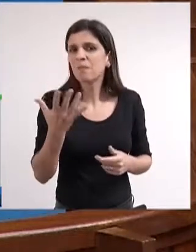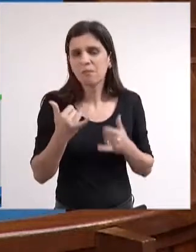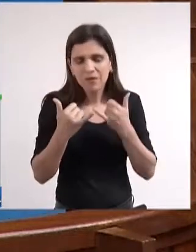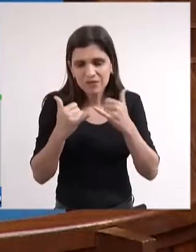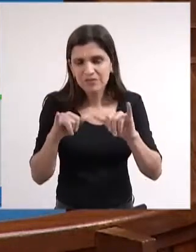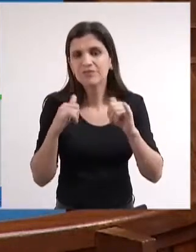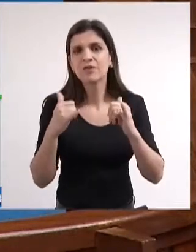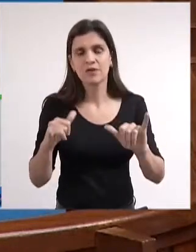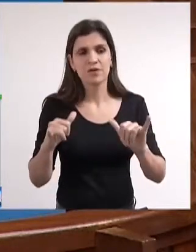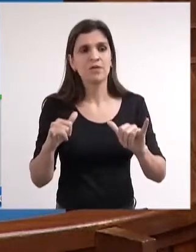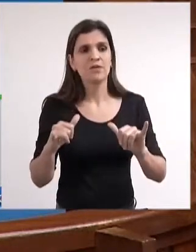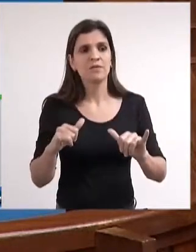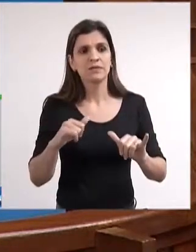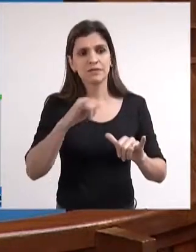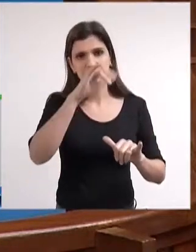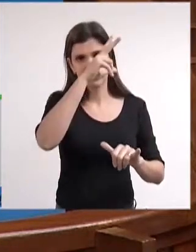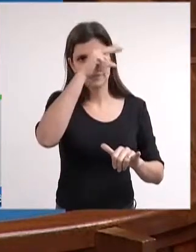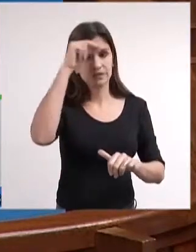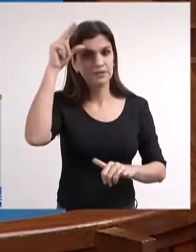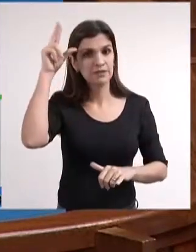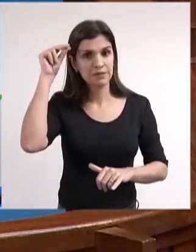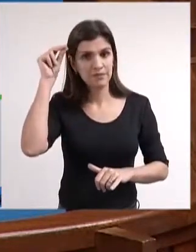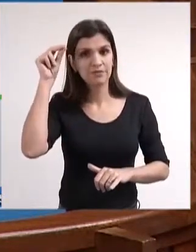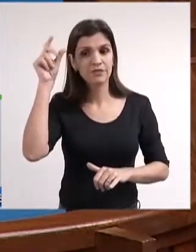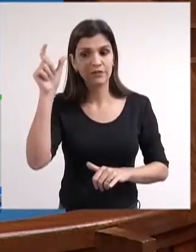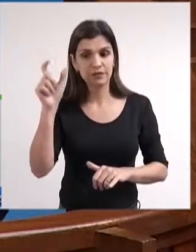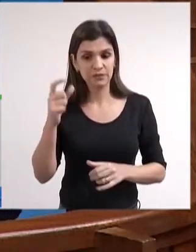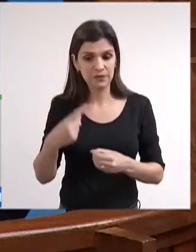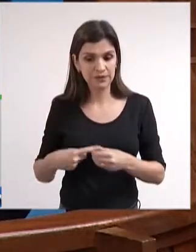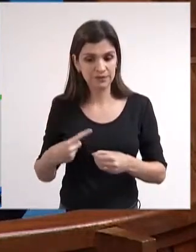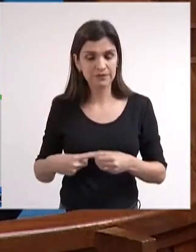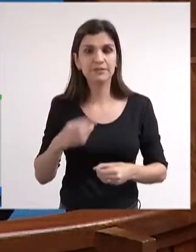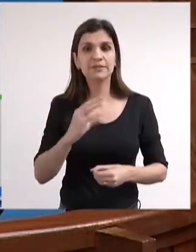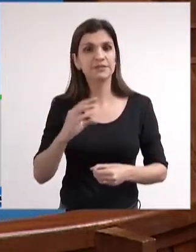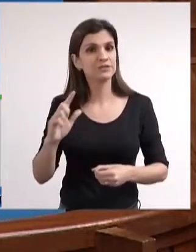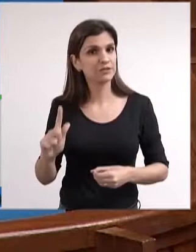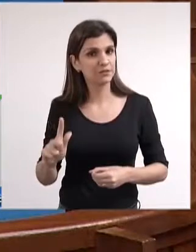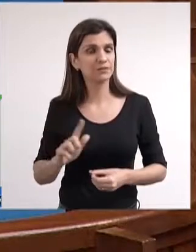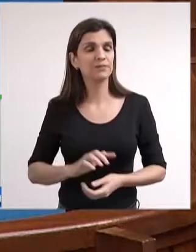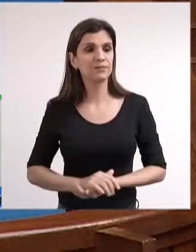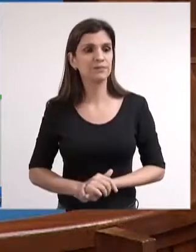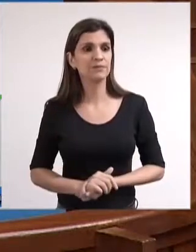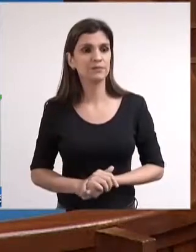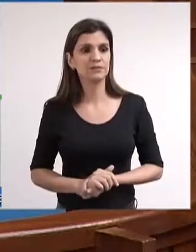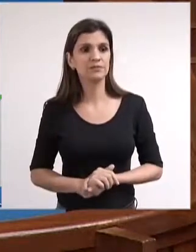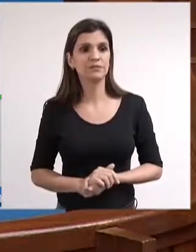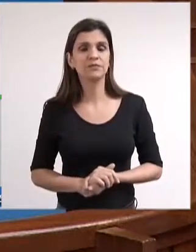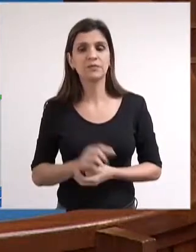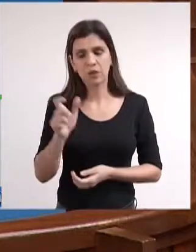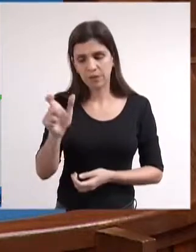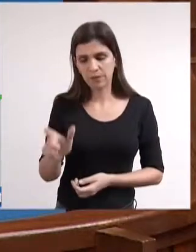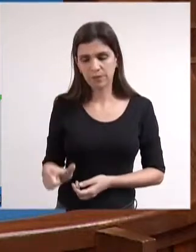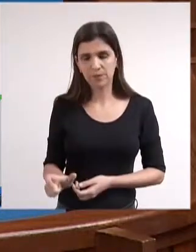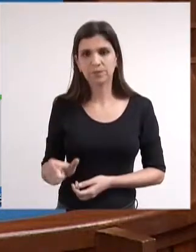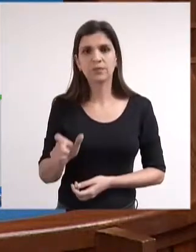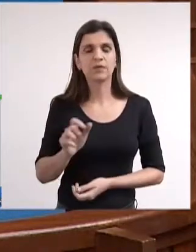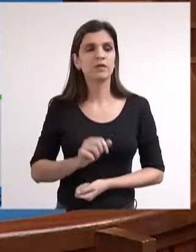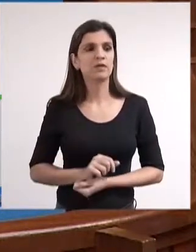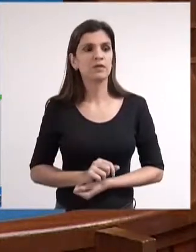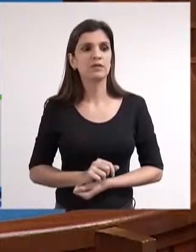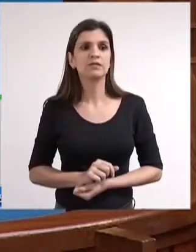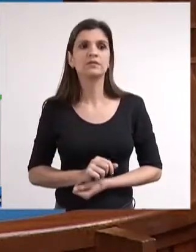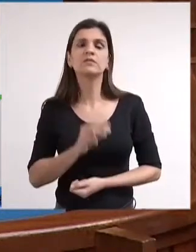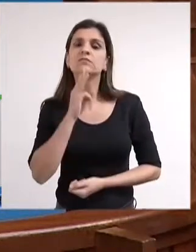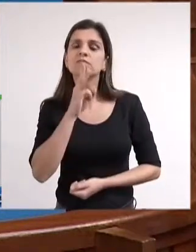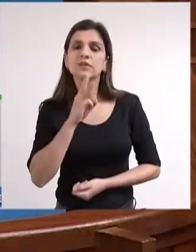que passa, igual todos os municípios, a Prefeitura de Campo Grande, através do prefeito Marquinhos Trade, da sua vice Adriane Lopes, tem